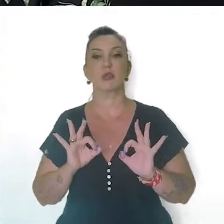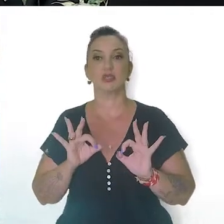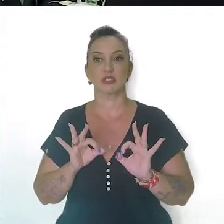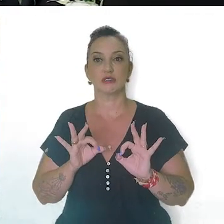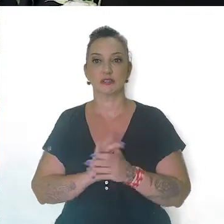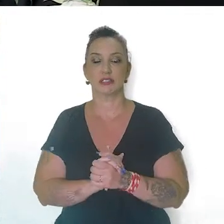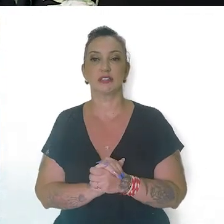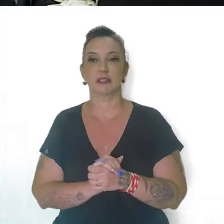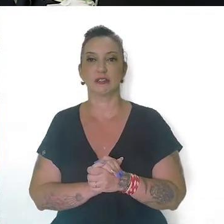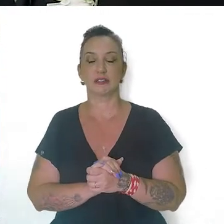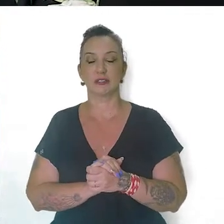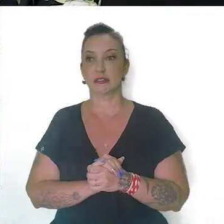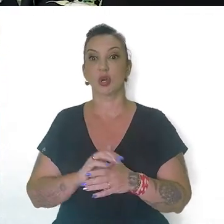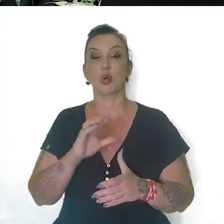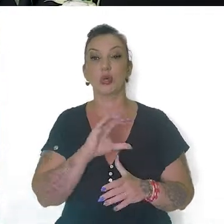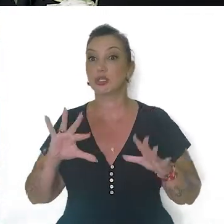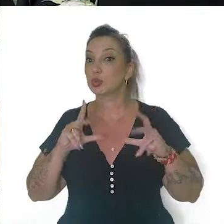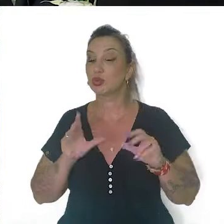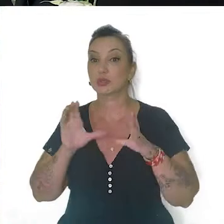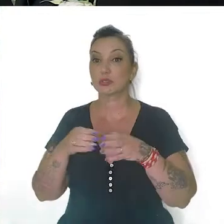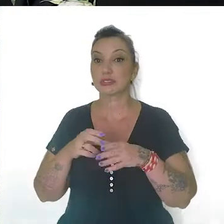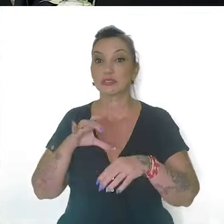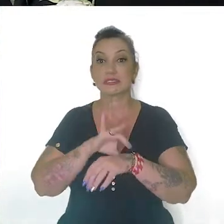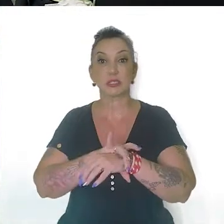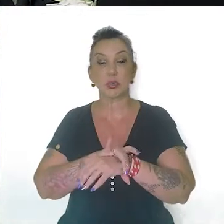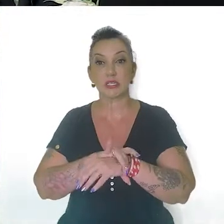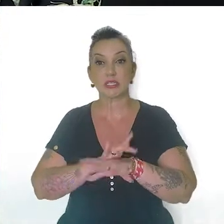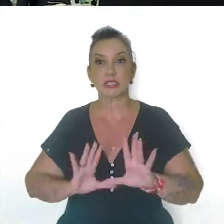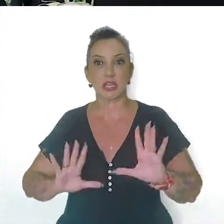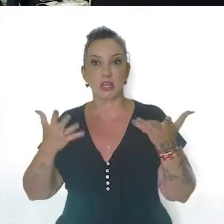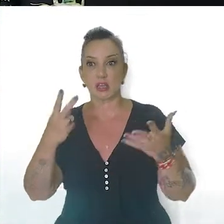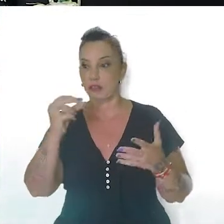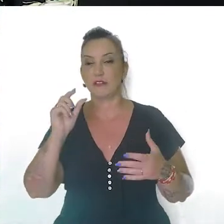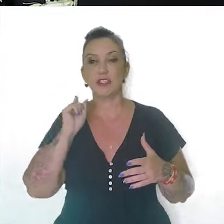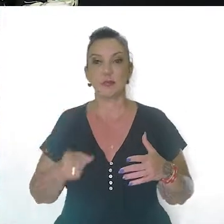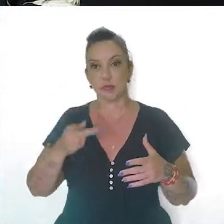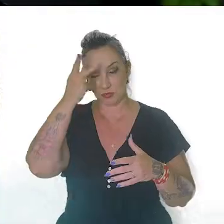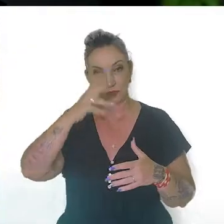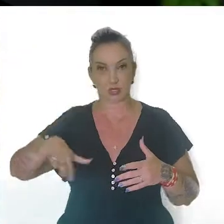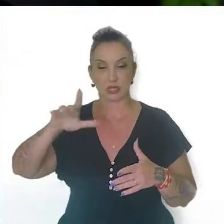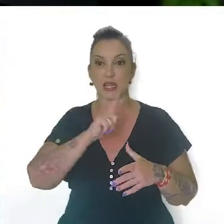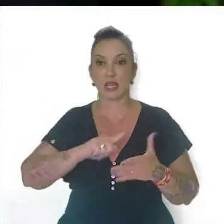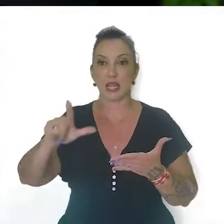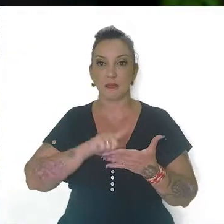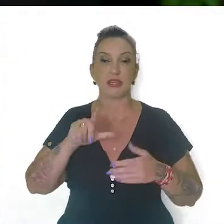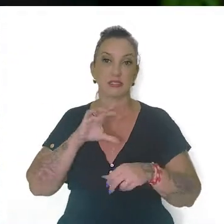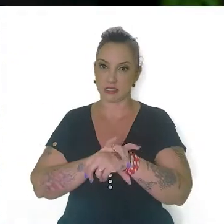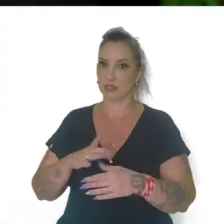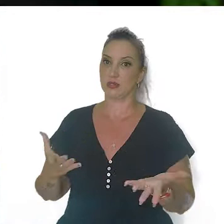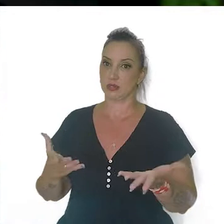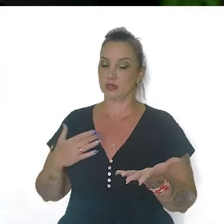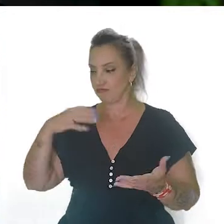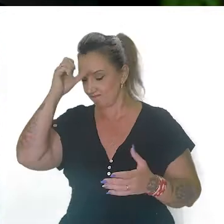executiva. Então, eu coordenava toda a equipe de segurança de um festival para 20 mil pessoas, de limpeza e segurança.